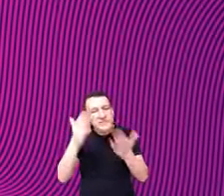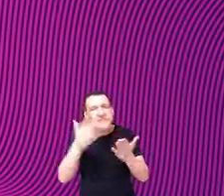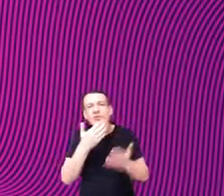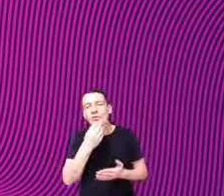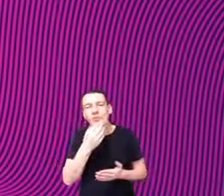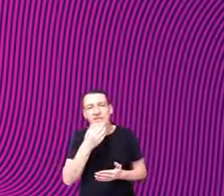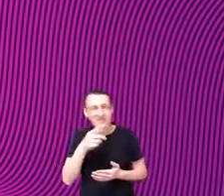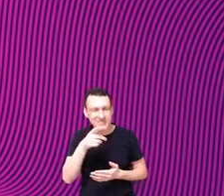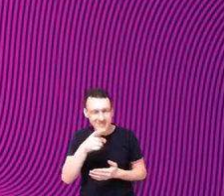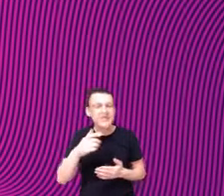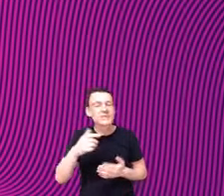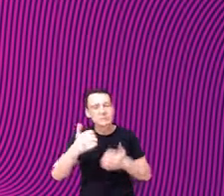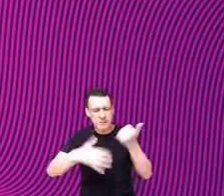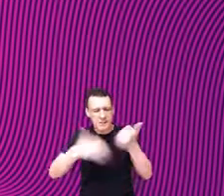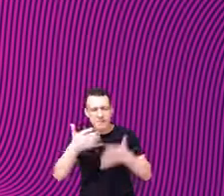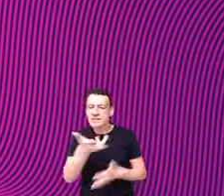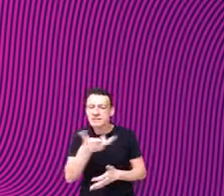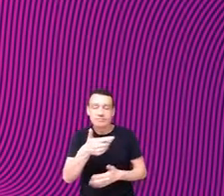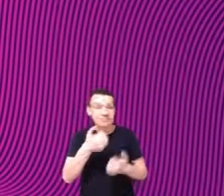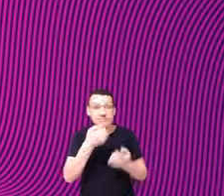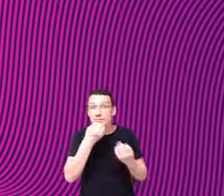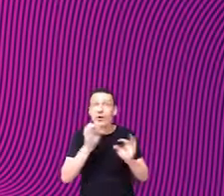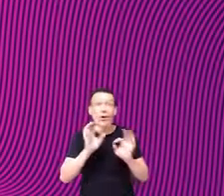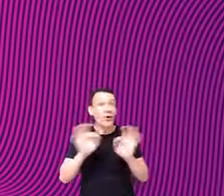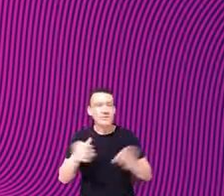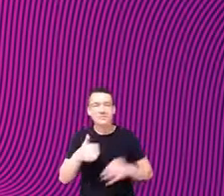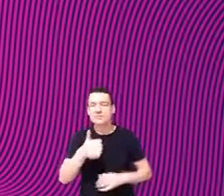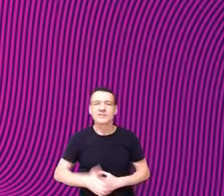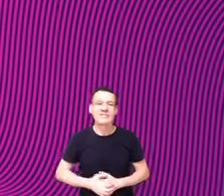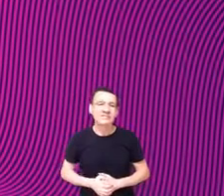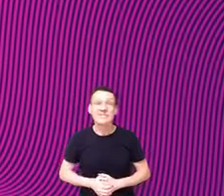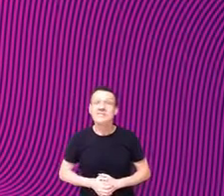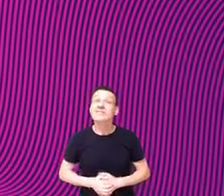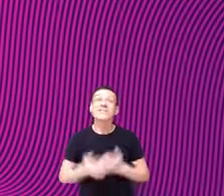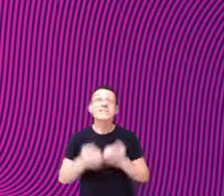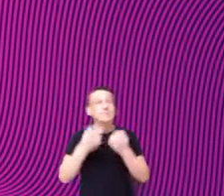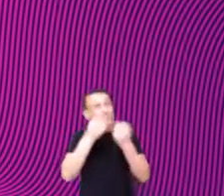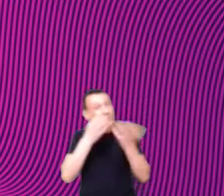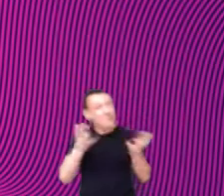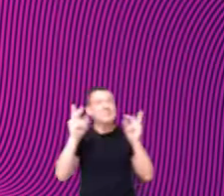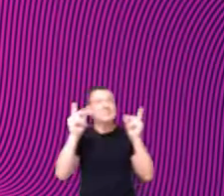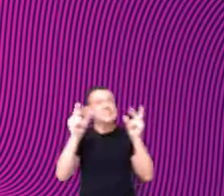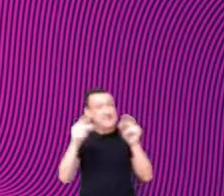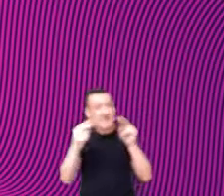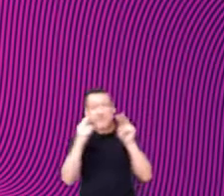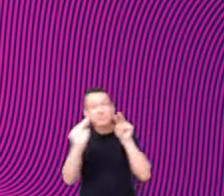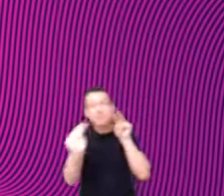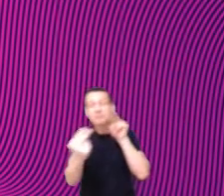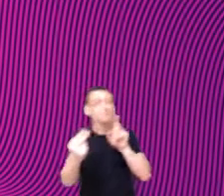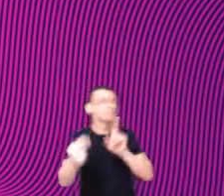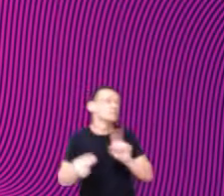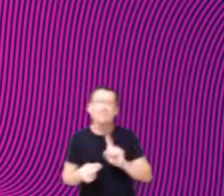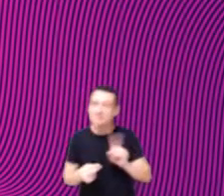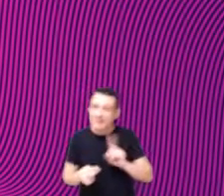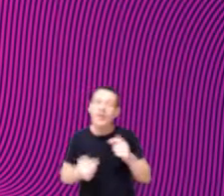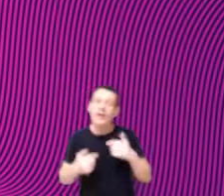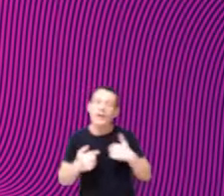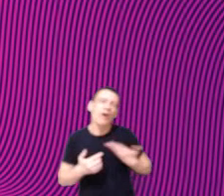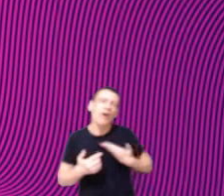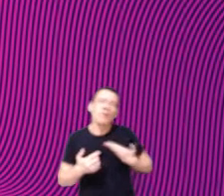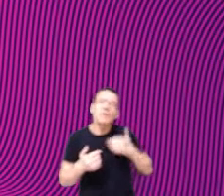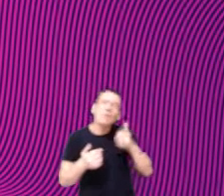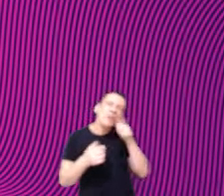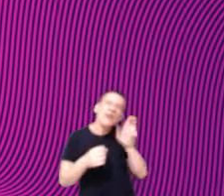Foi bom vê-lo, Pecoá. Fazia tempo que eu não te via. Eu sou muito amigo da sua ex-orientanda Lucimere, lá do